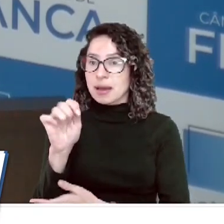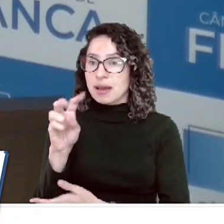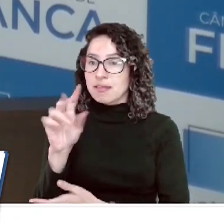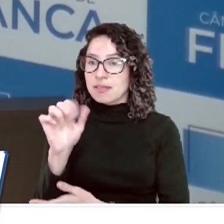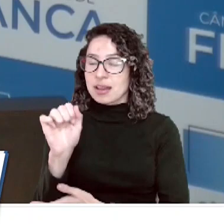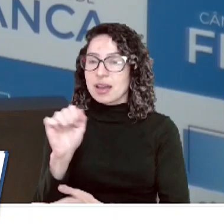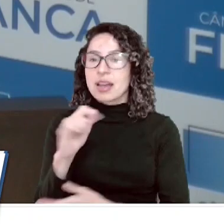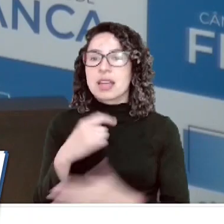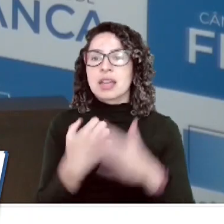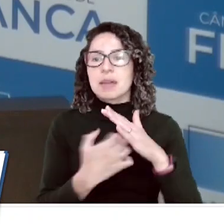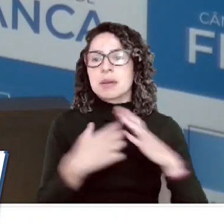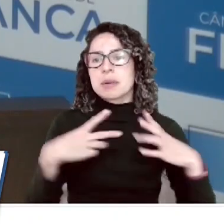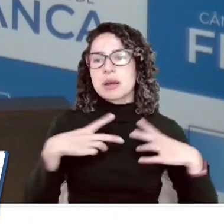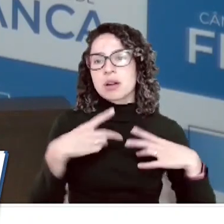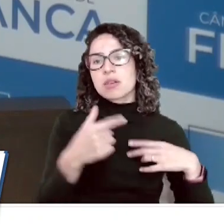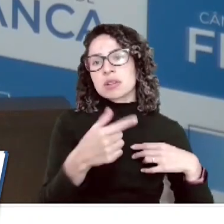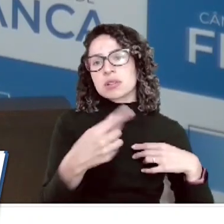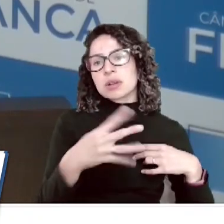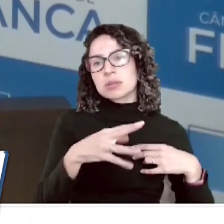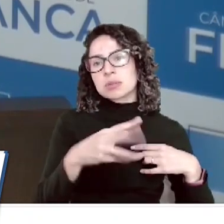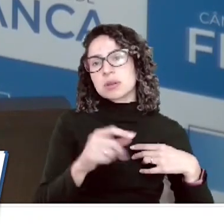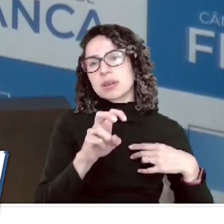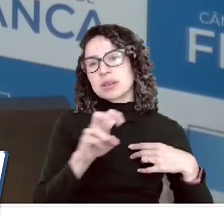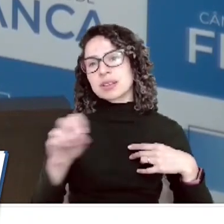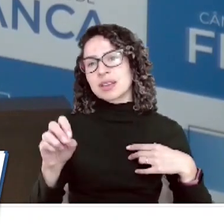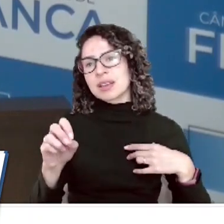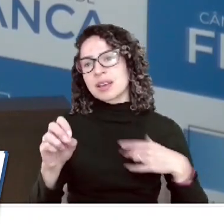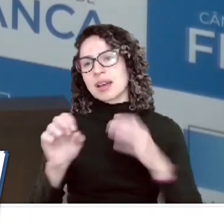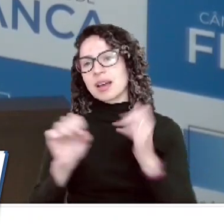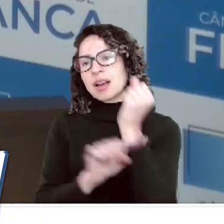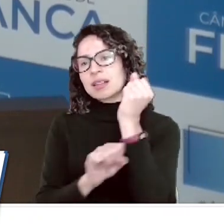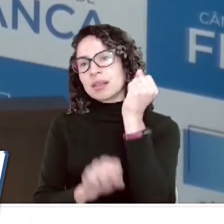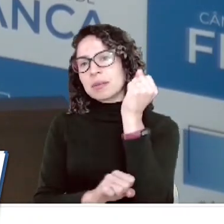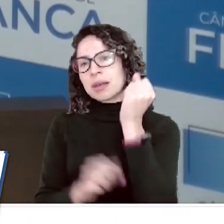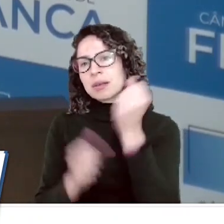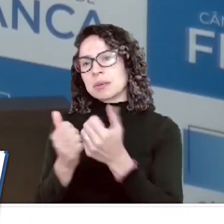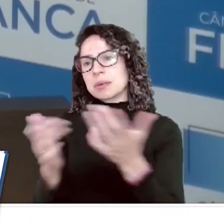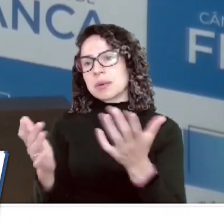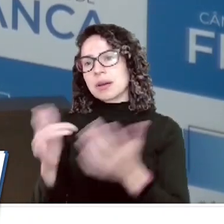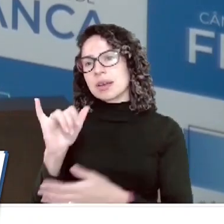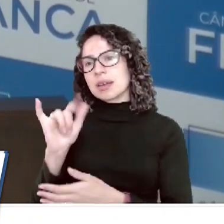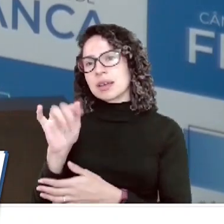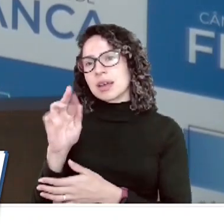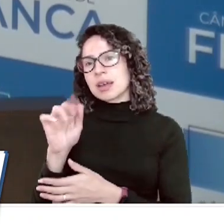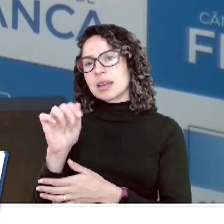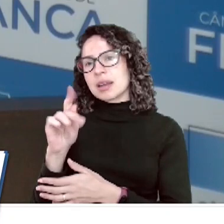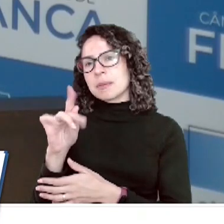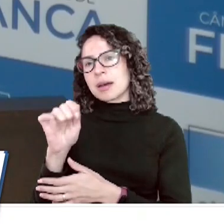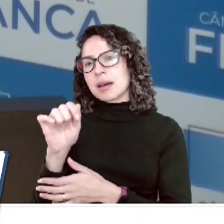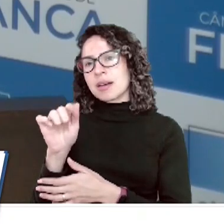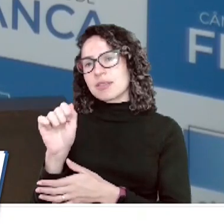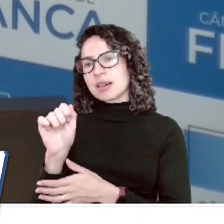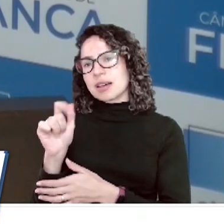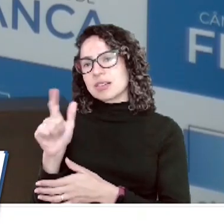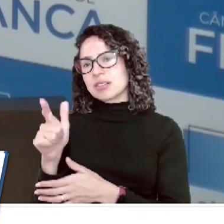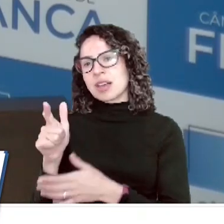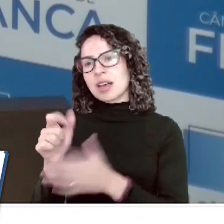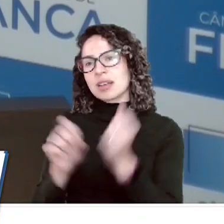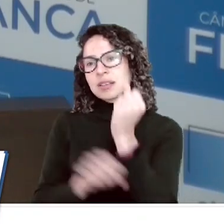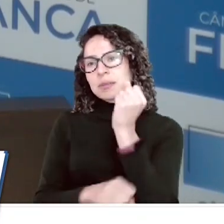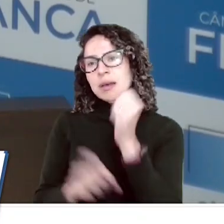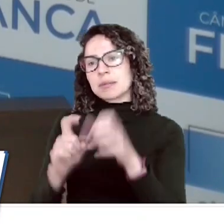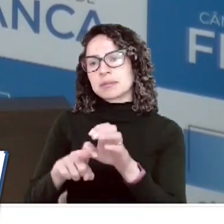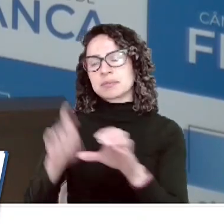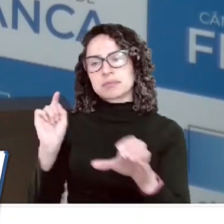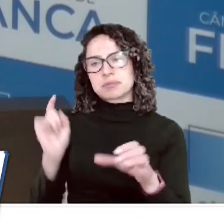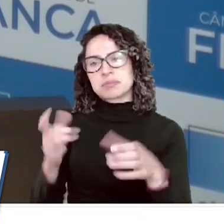a empresa privada deu 24 milhões e 500. A Sabesp abriu mão, Igarapava hoje já está, a Sabesp está deixando Igarapava. E